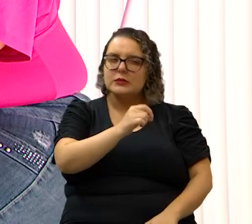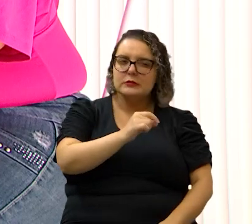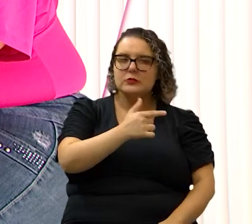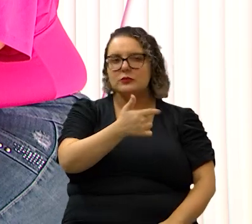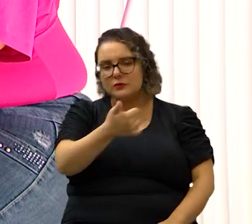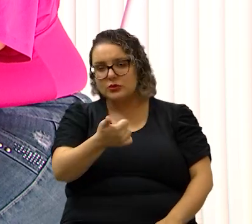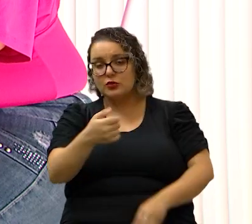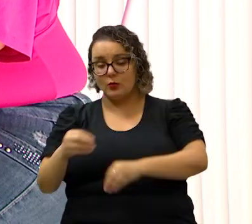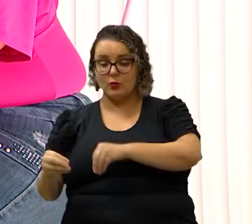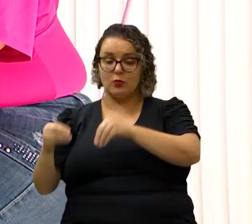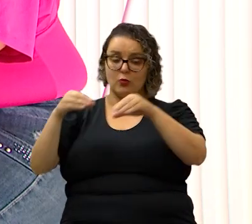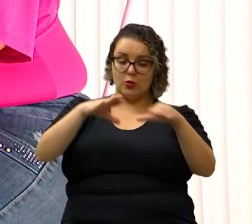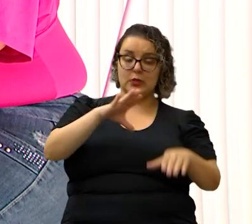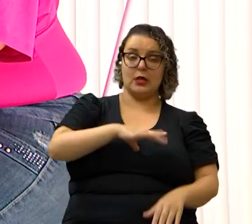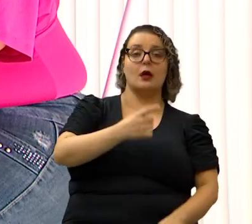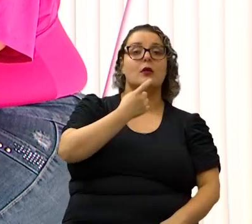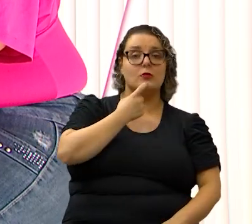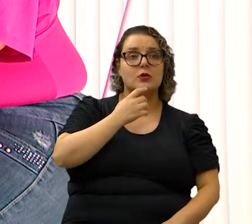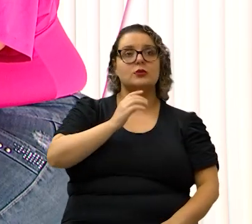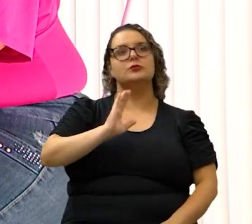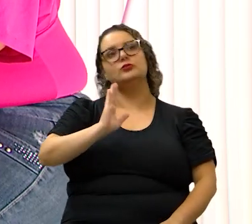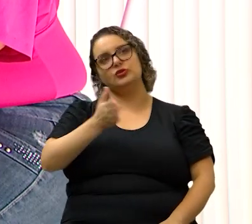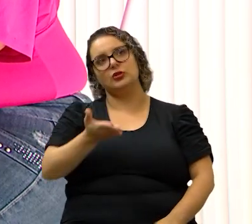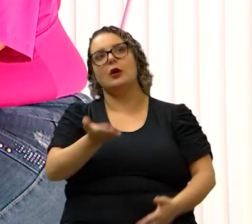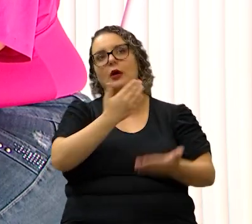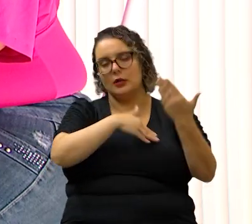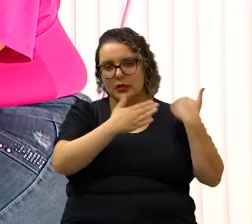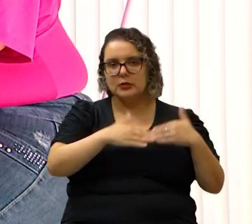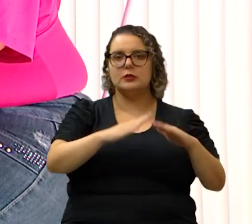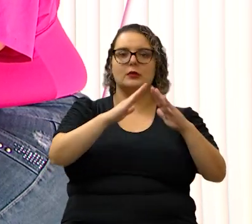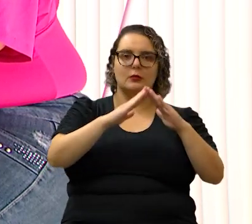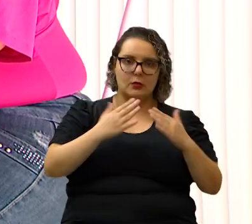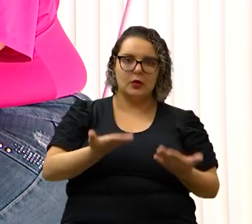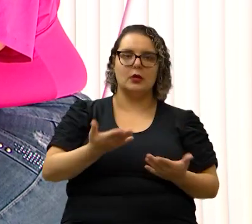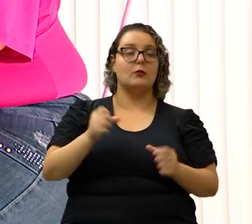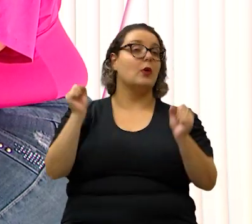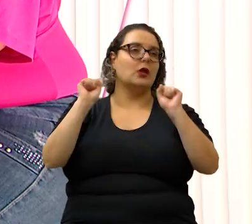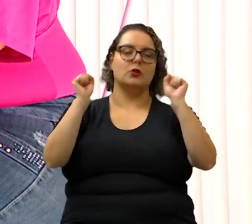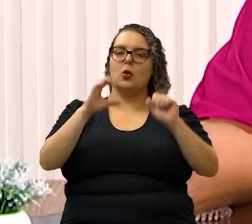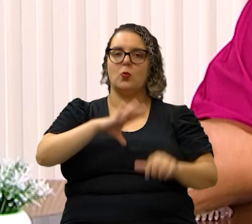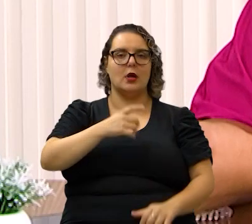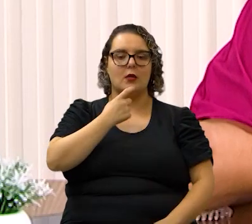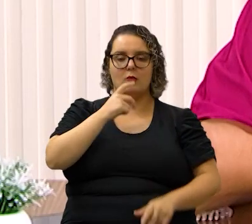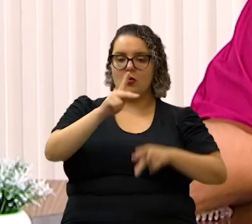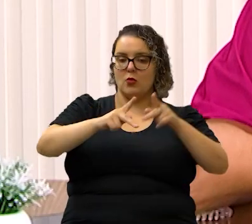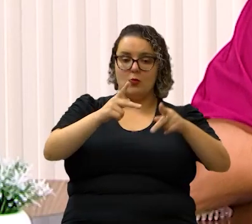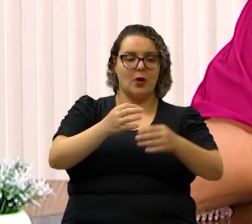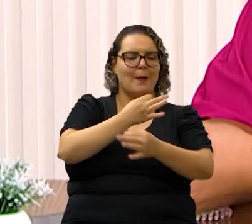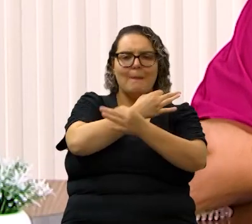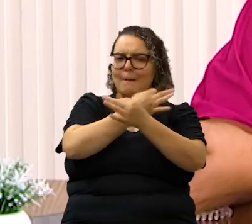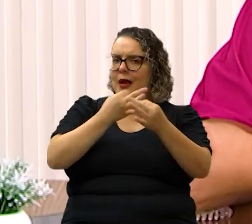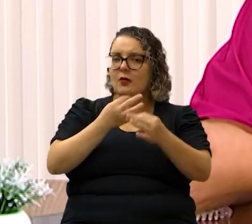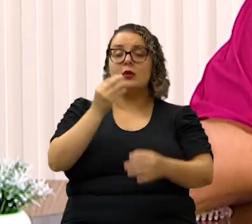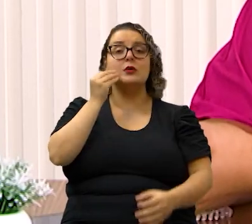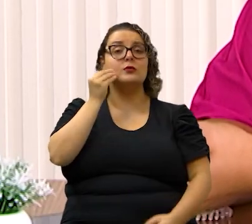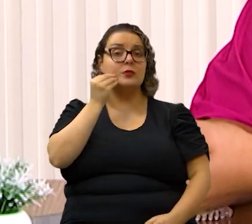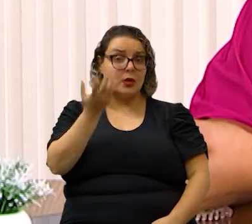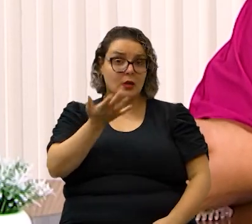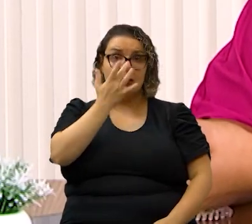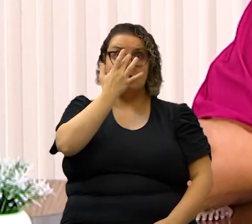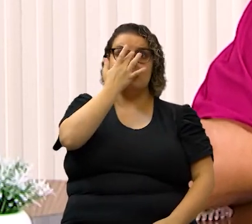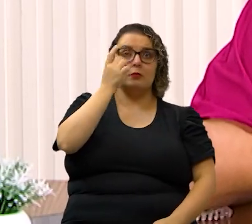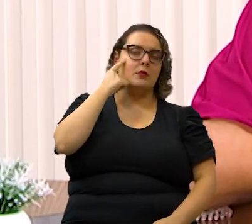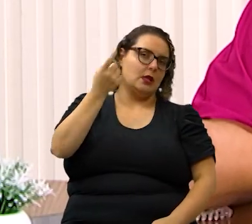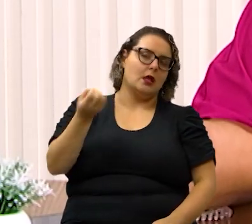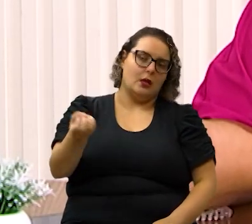2021. Eu vim para Campinas, eu já tinha morado aqui, já conhecia a cidade, adoro Campinas. Acho que o público aqui é perfeito para você testar